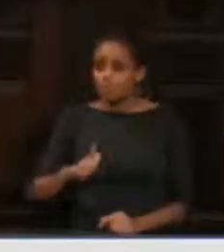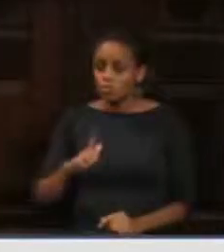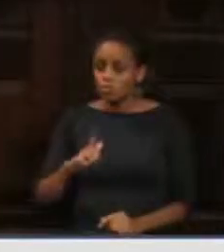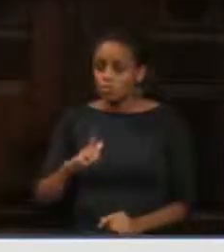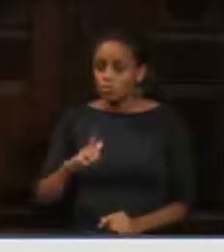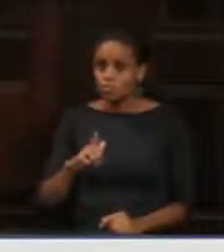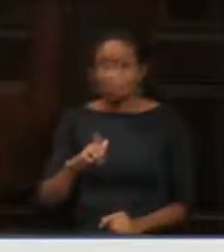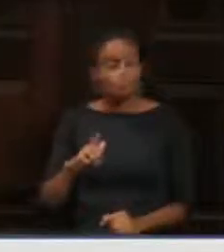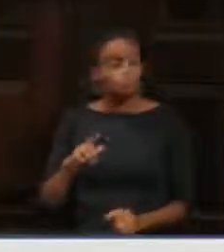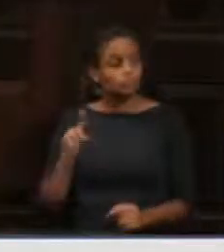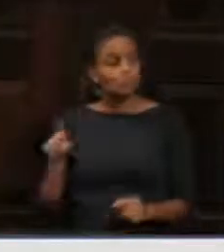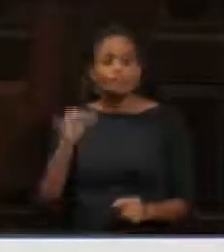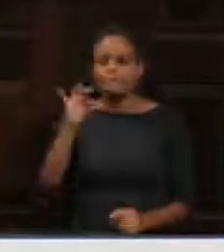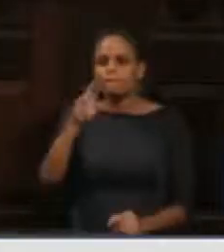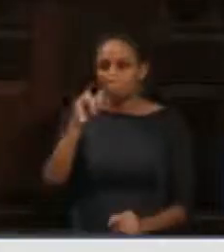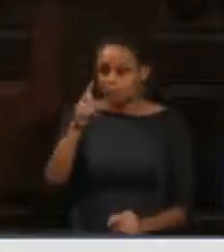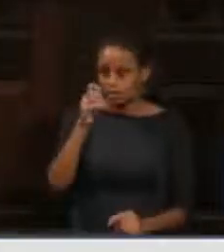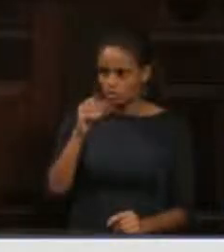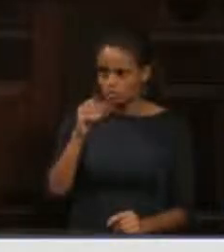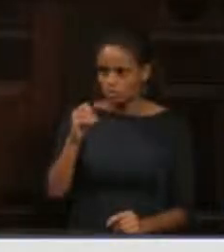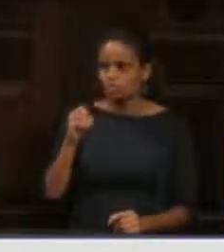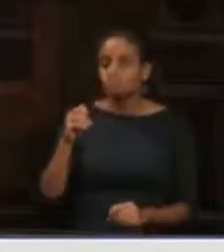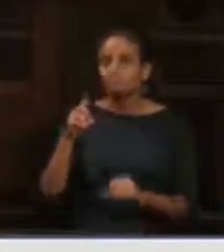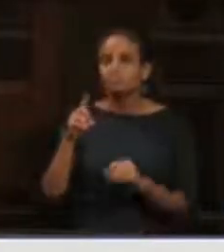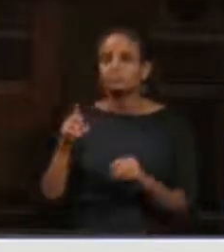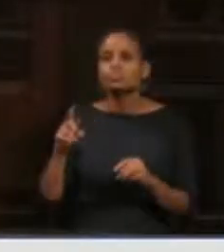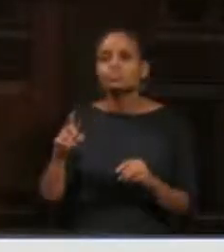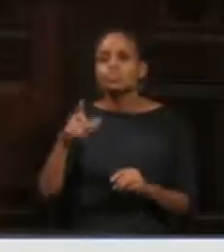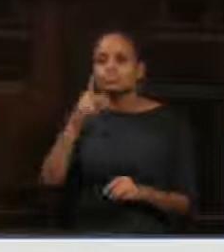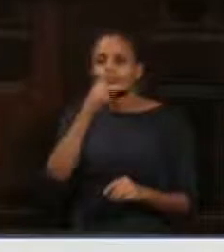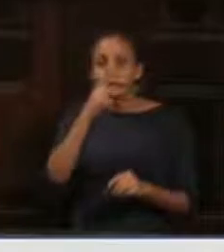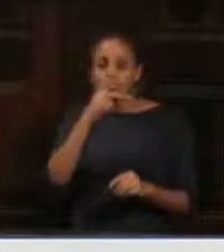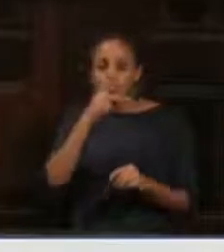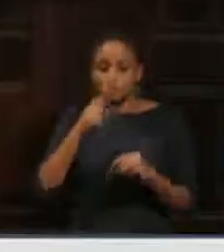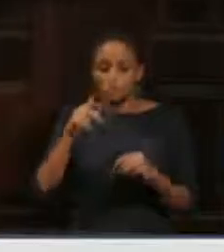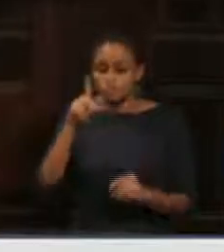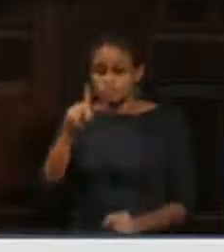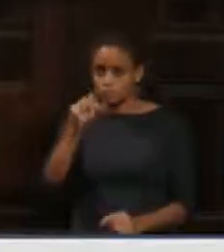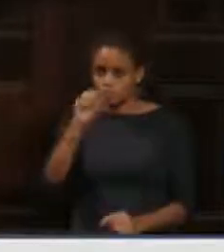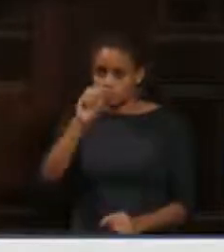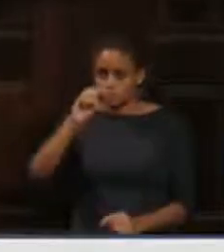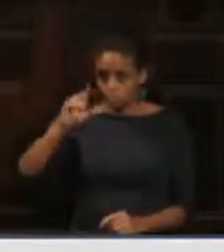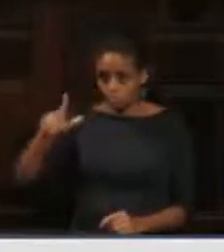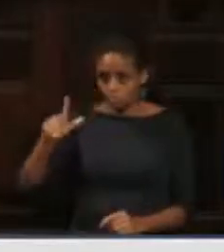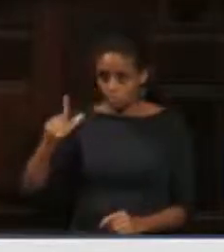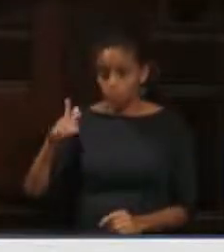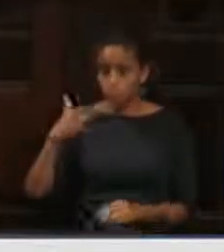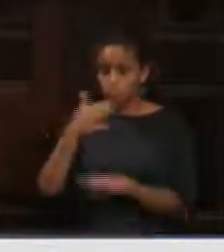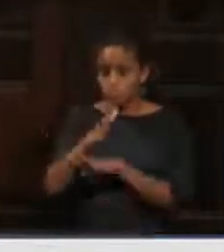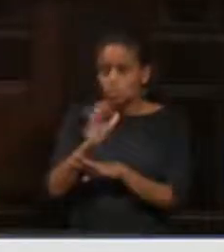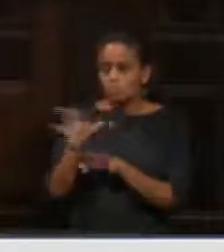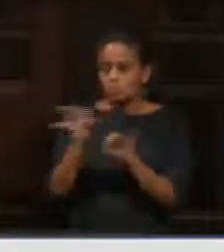entrar com uma proposição para anular essa medida do governo federal.